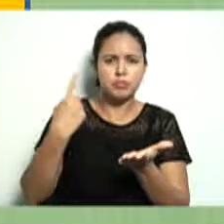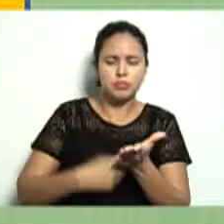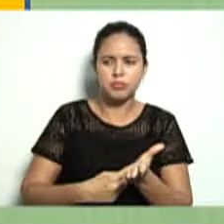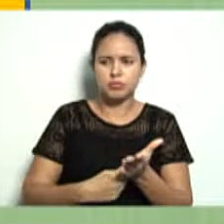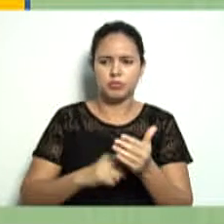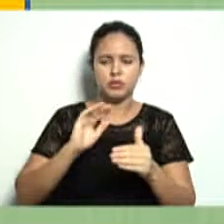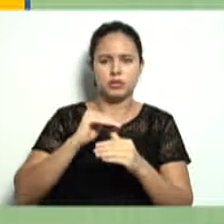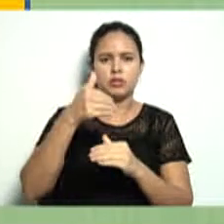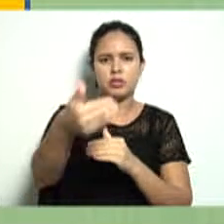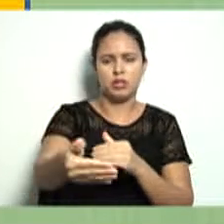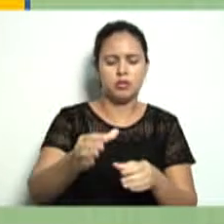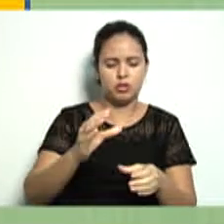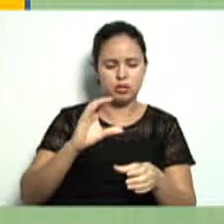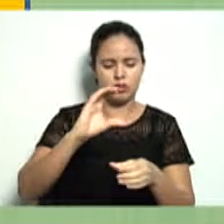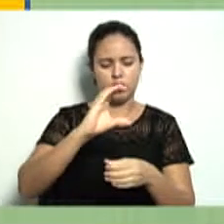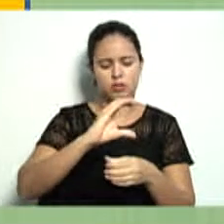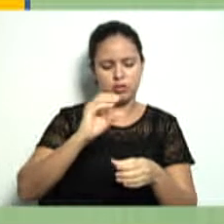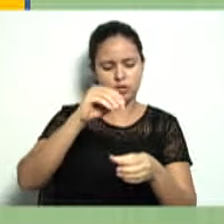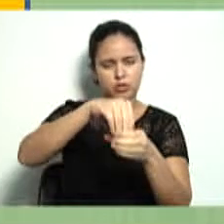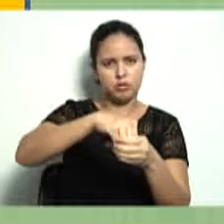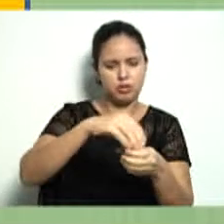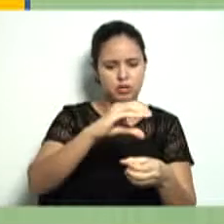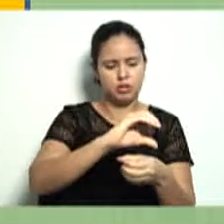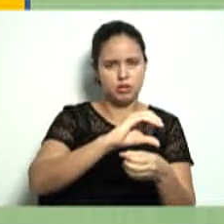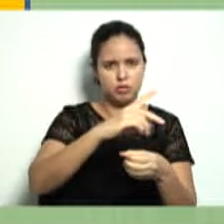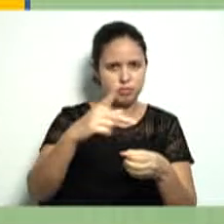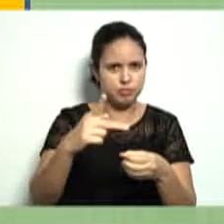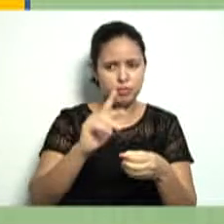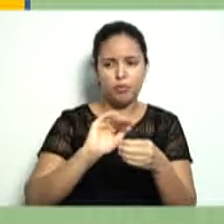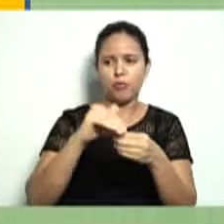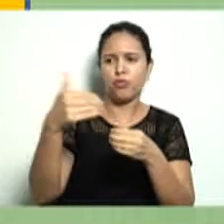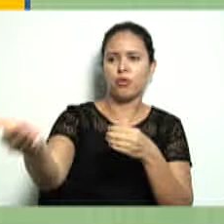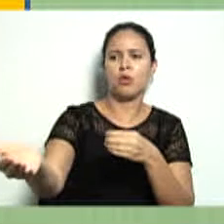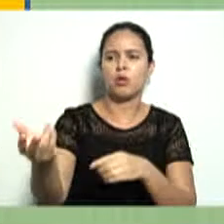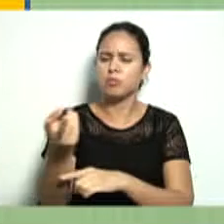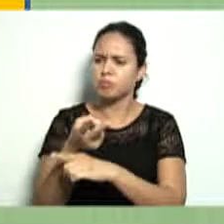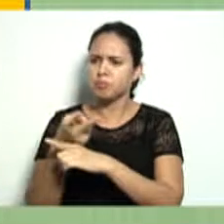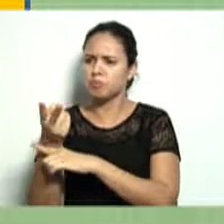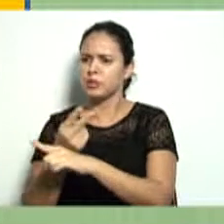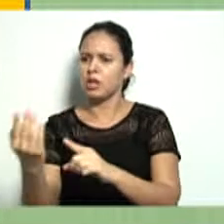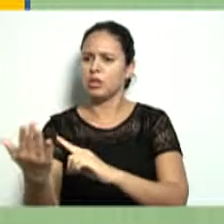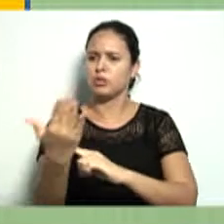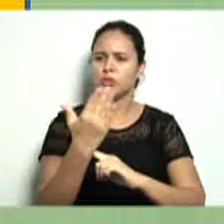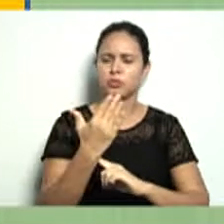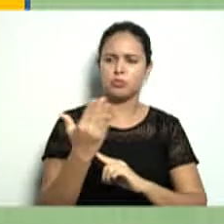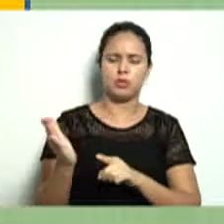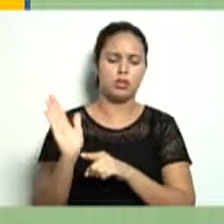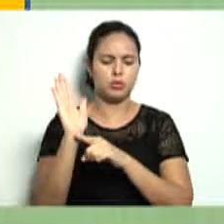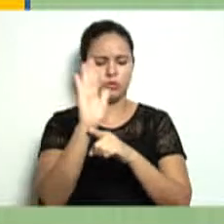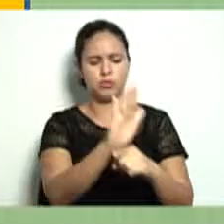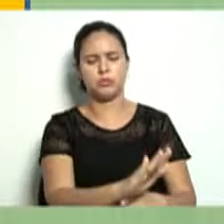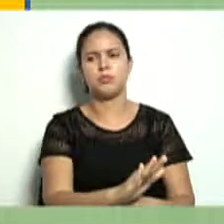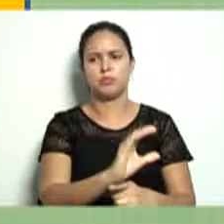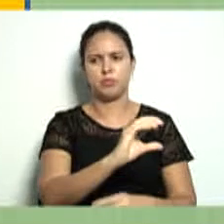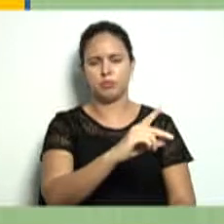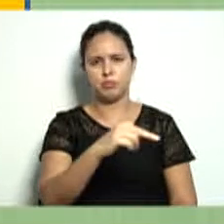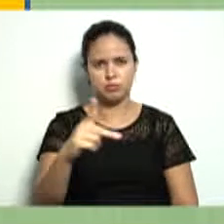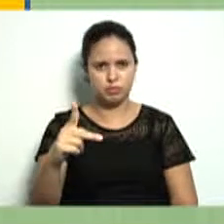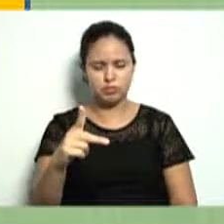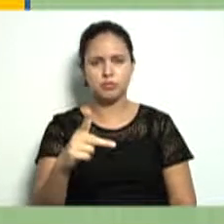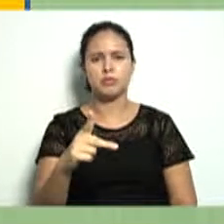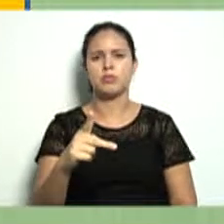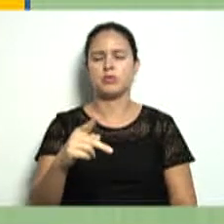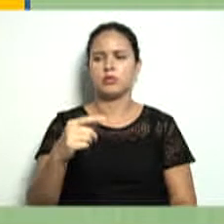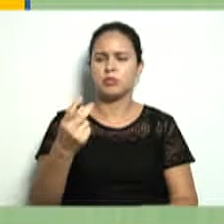assessoria externa, você buscar auxílio? É isso aí. Qualquer empreendimento necessita de